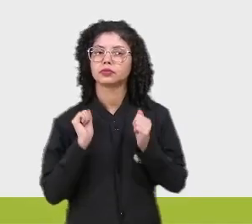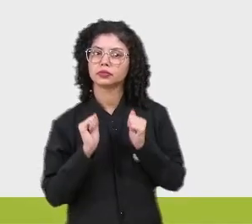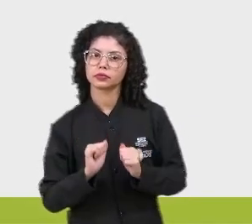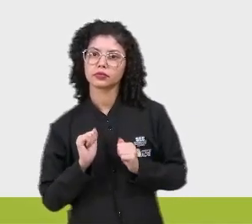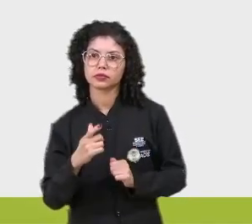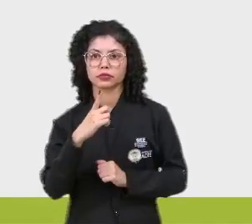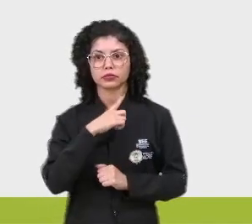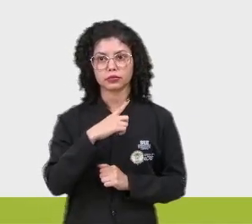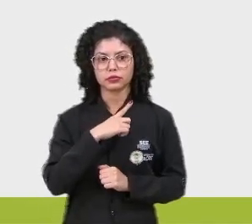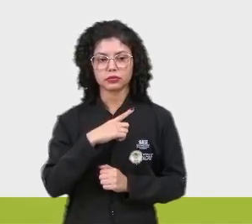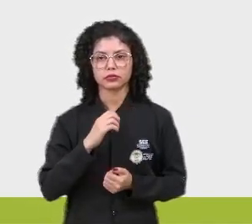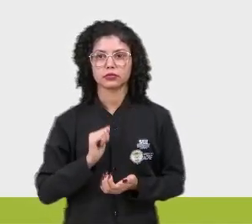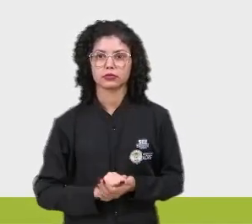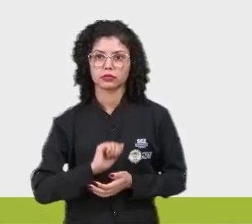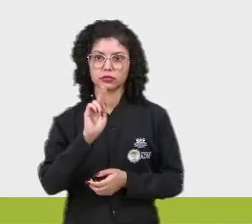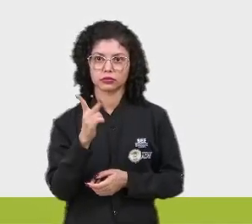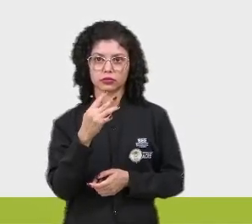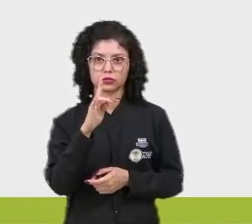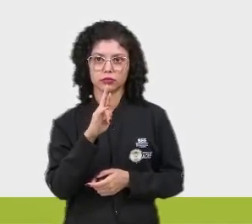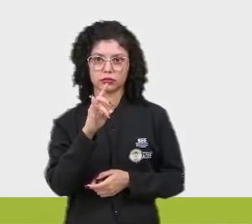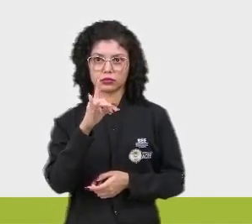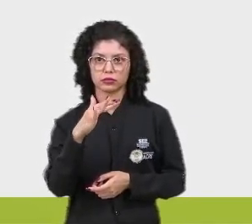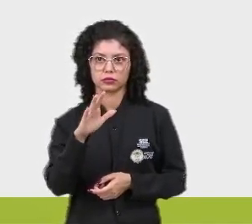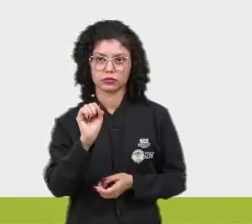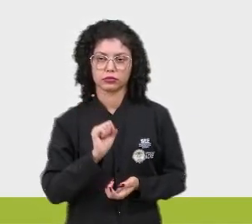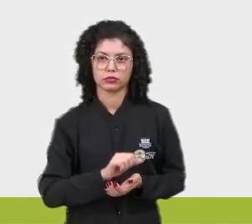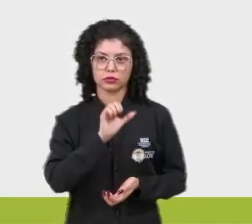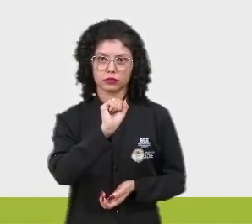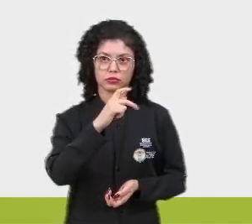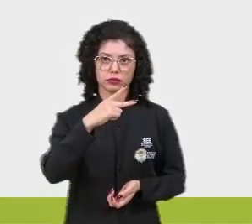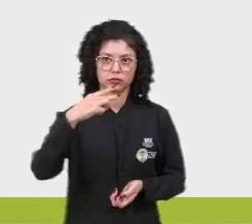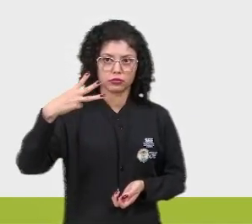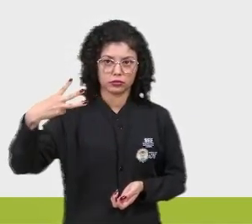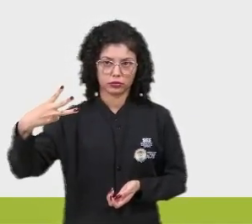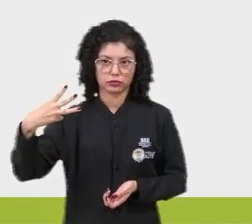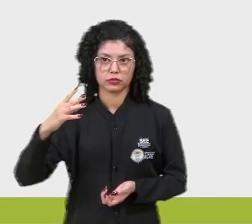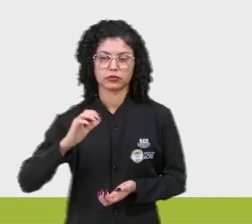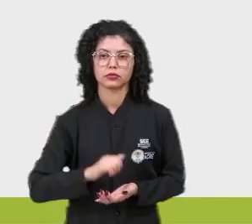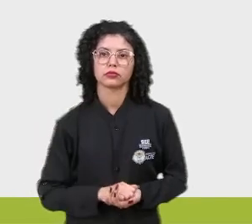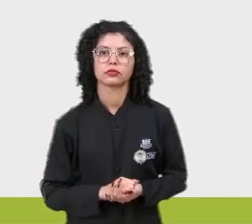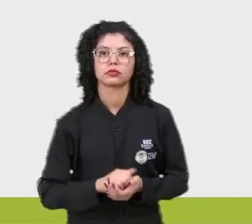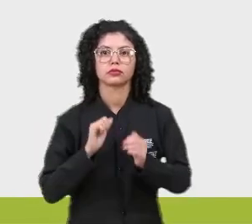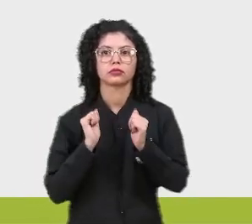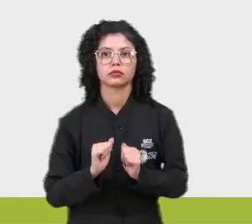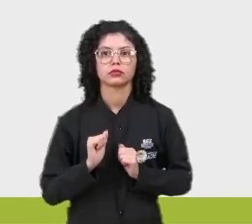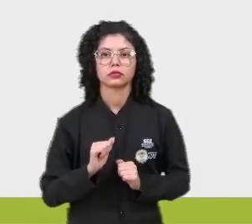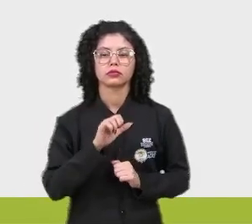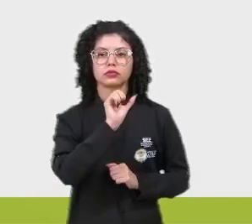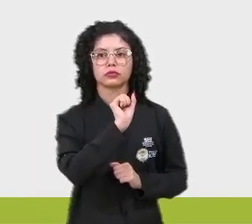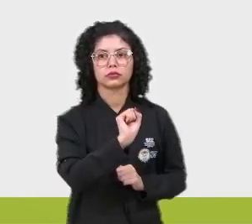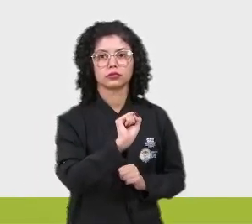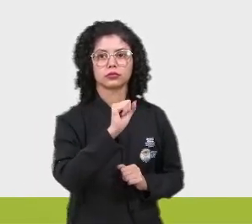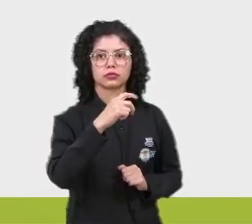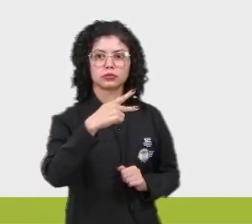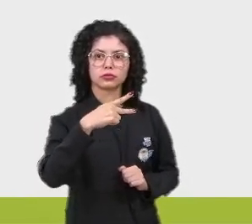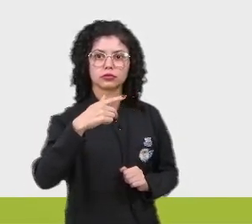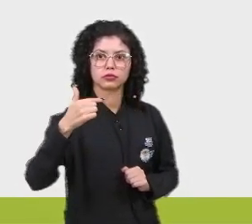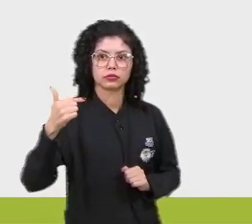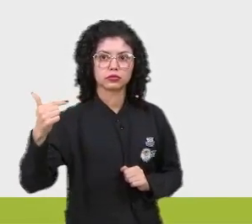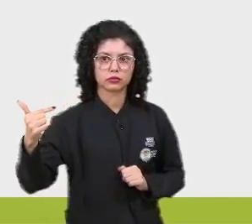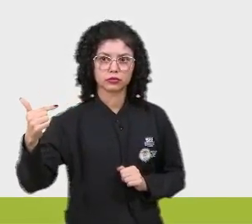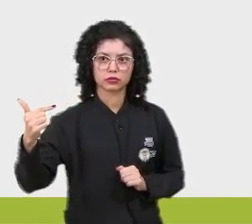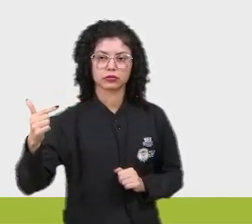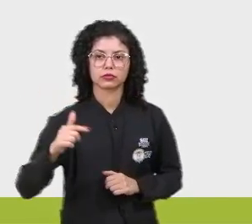podemos ter o tipo de hibridização chamado sp3, Podemos ter também a